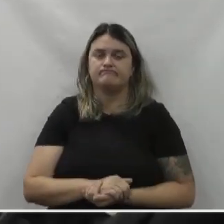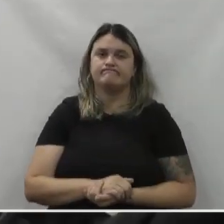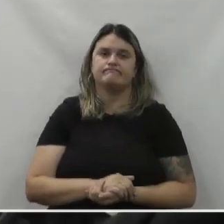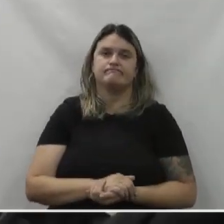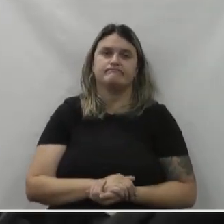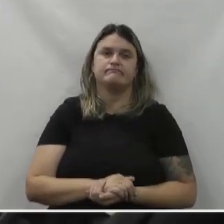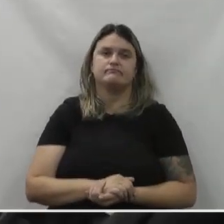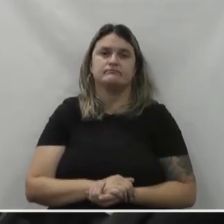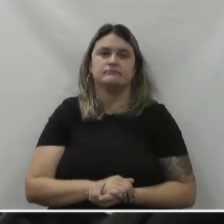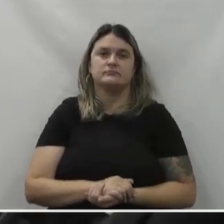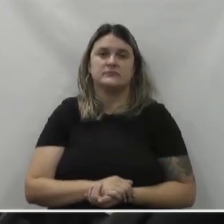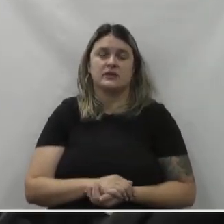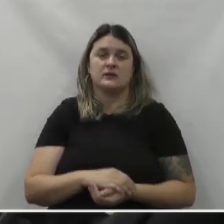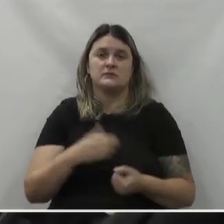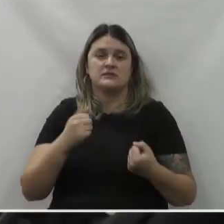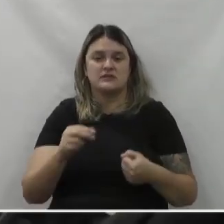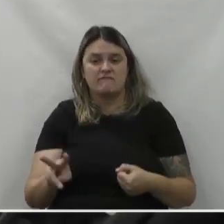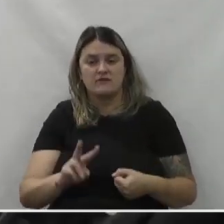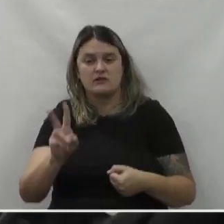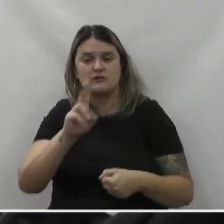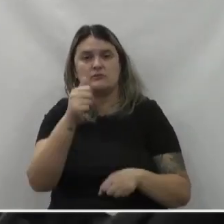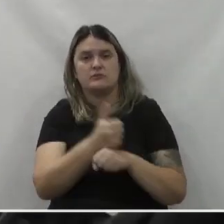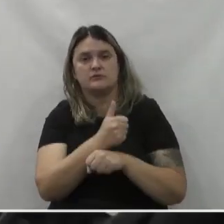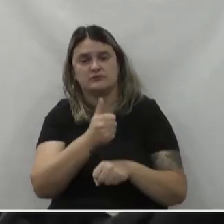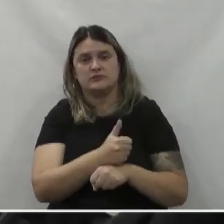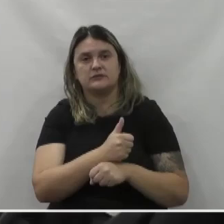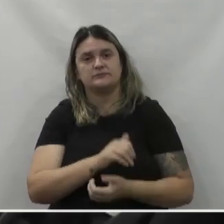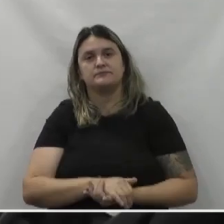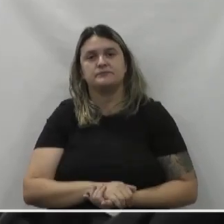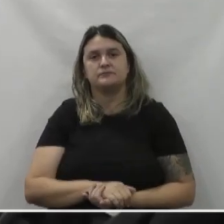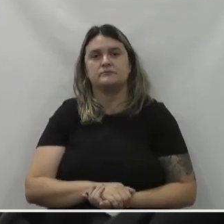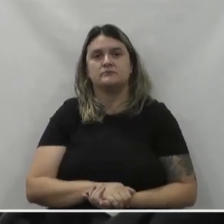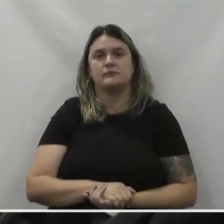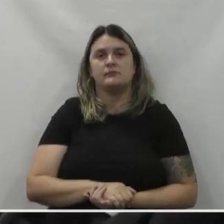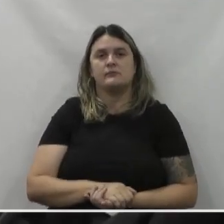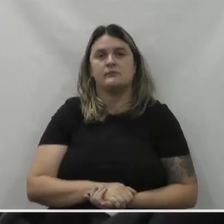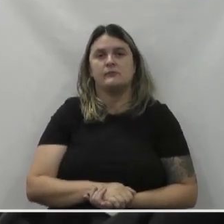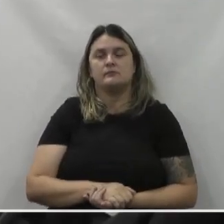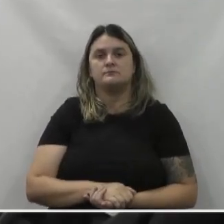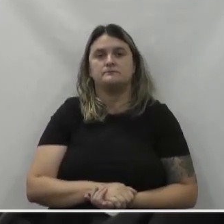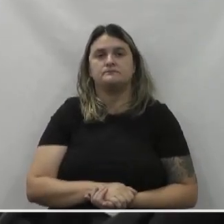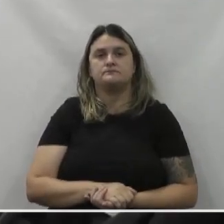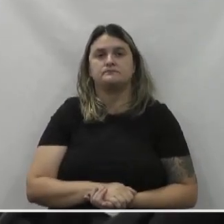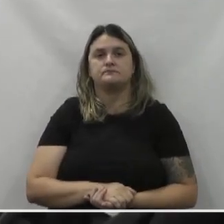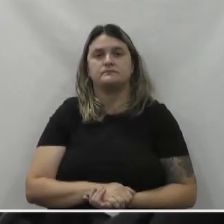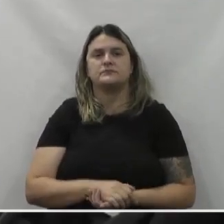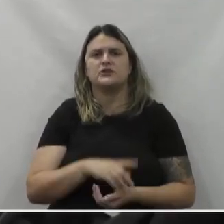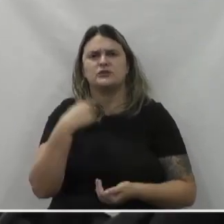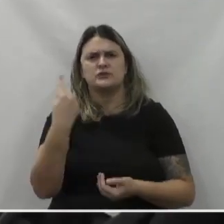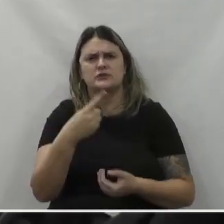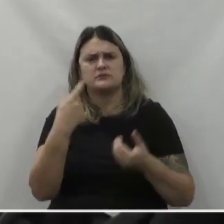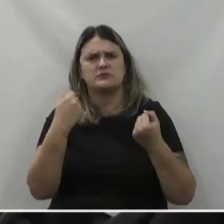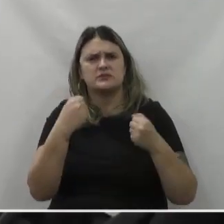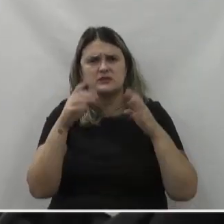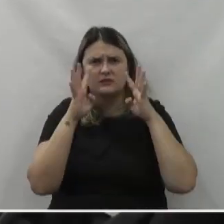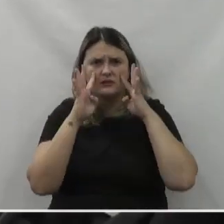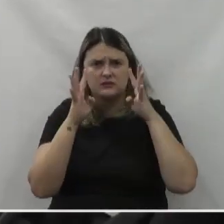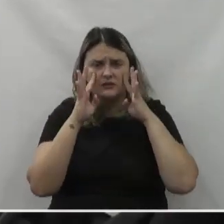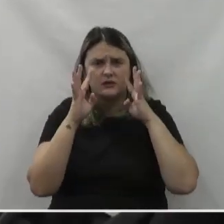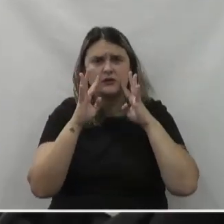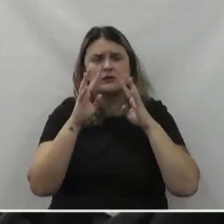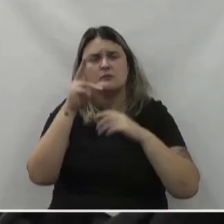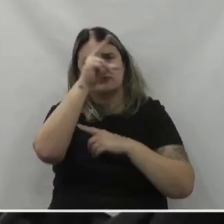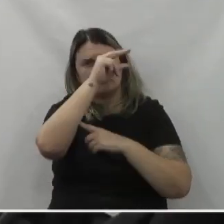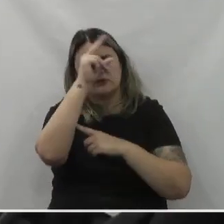condiz com a valorização profissional. Então, que seja tomada, que a administração tome as